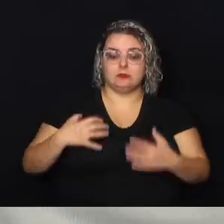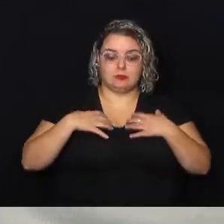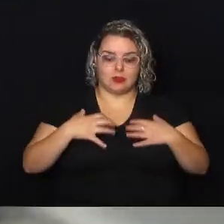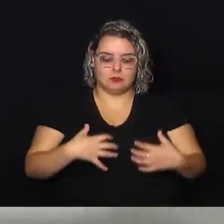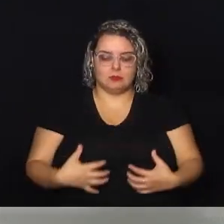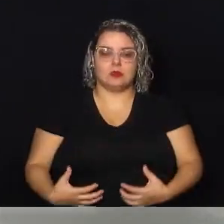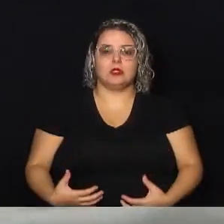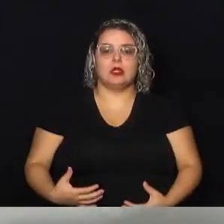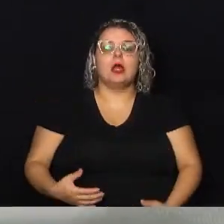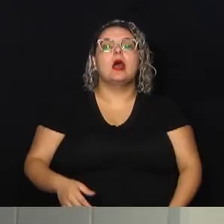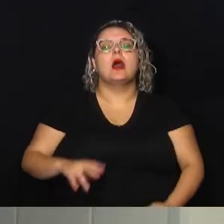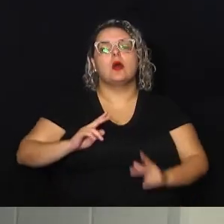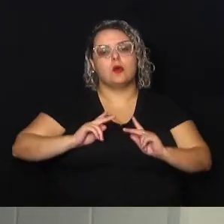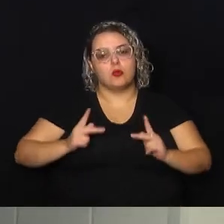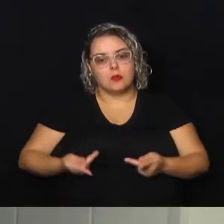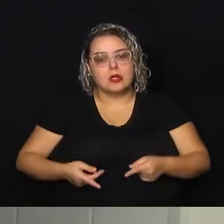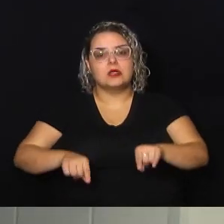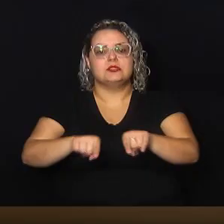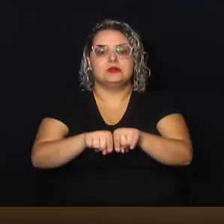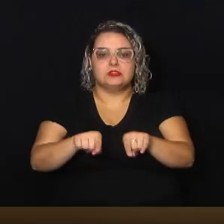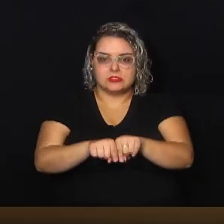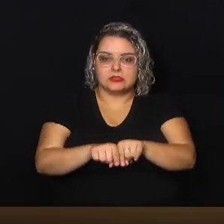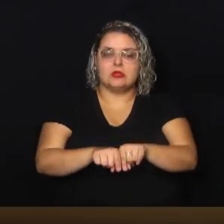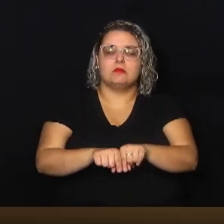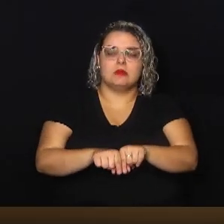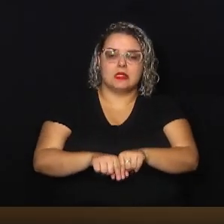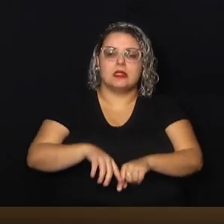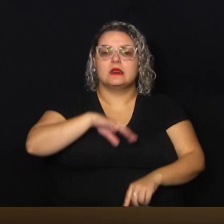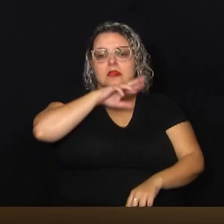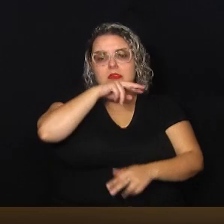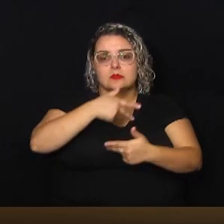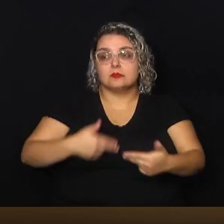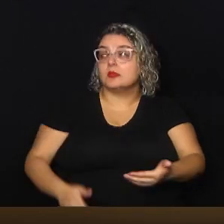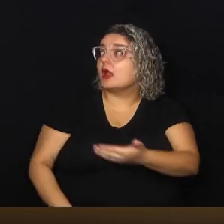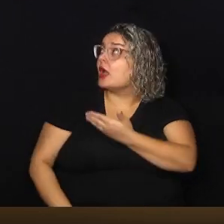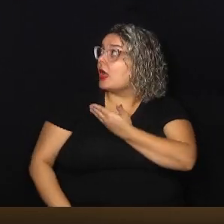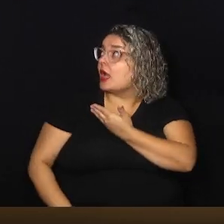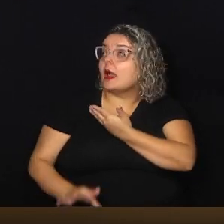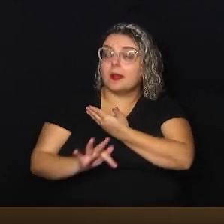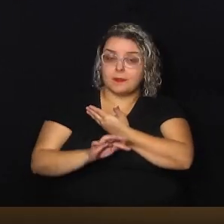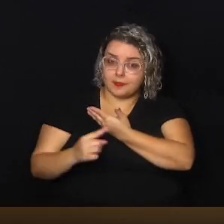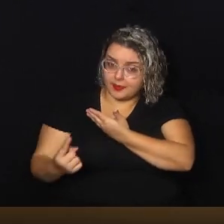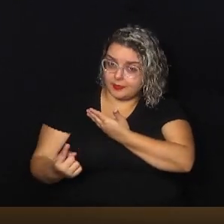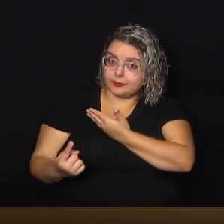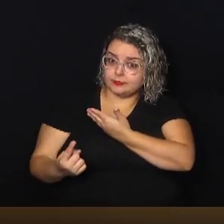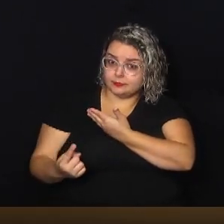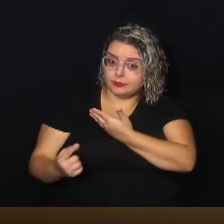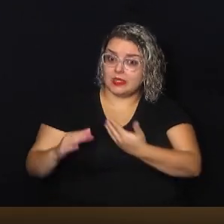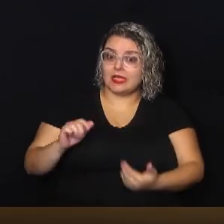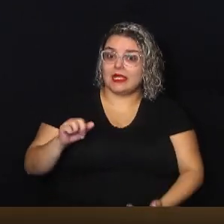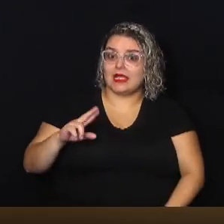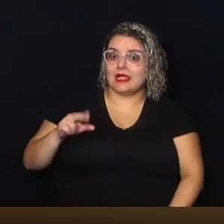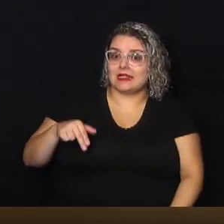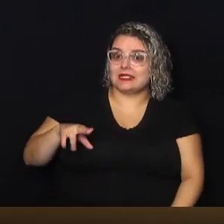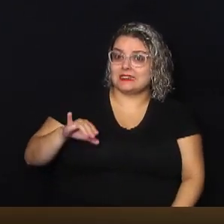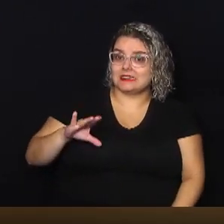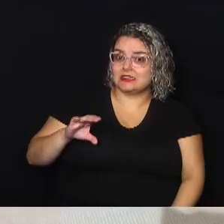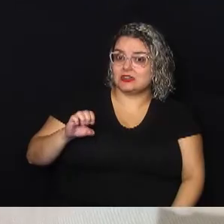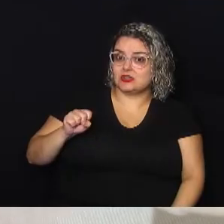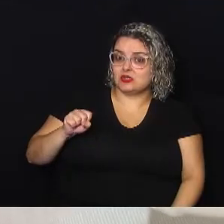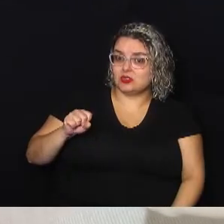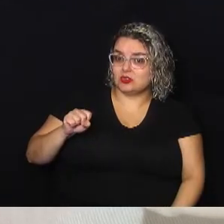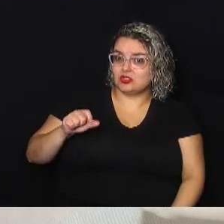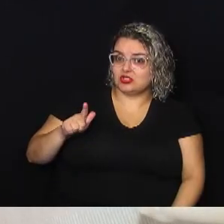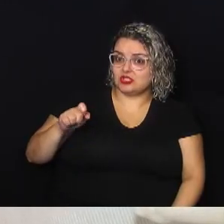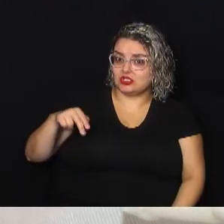tóxicas ao organismo humano e de animais a afrotoxina B1 por exemplo é comprovadamente carcinogênica